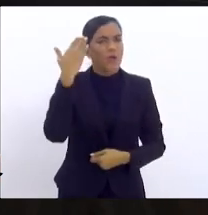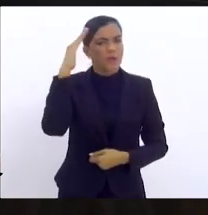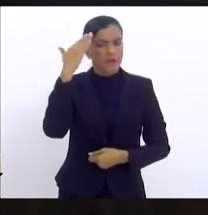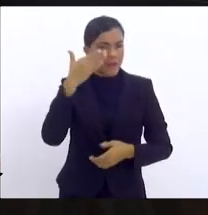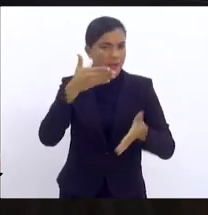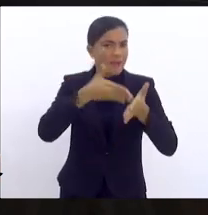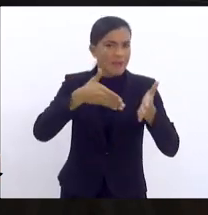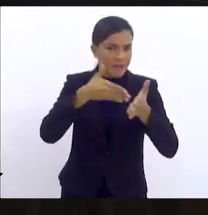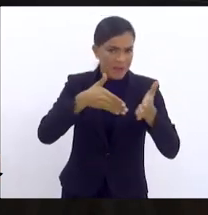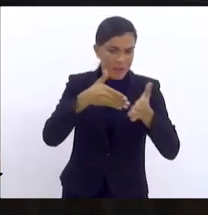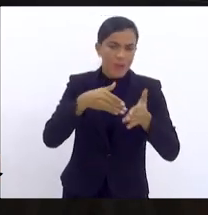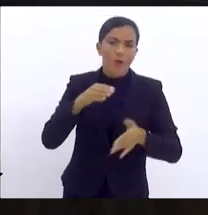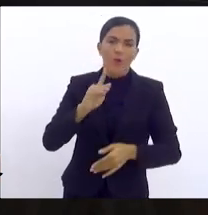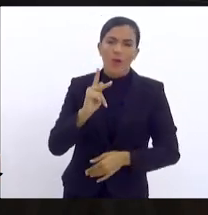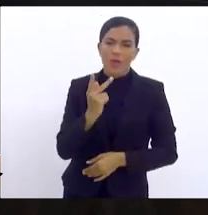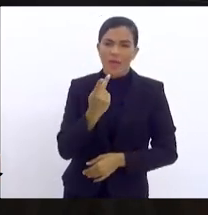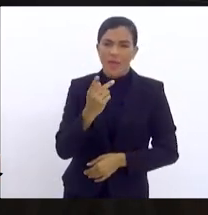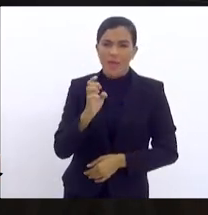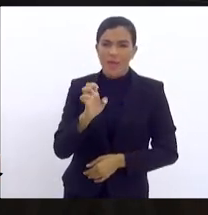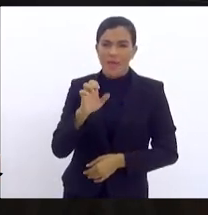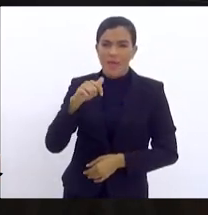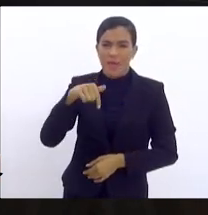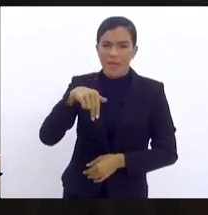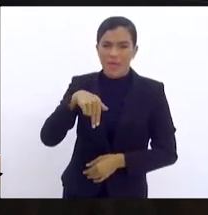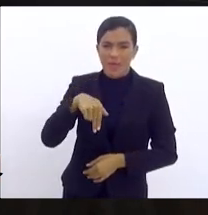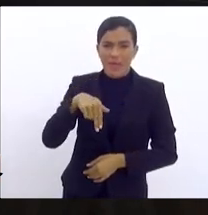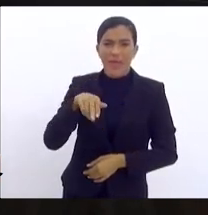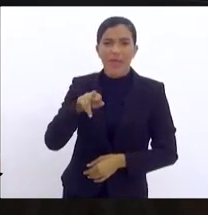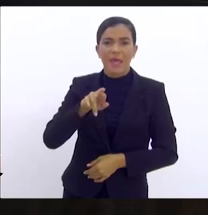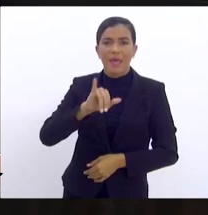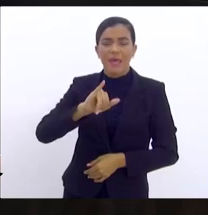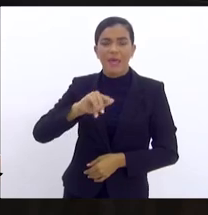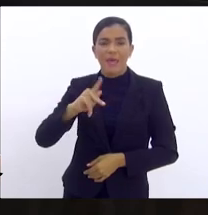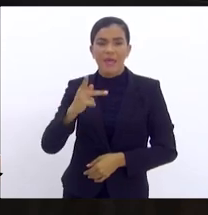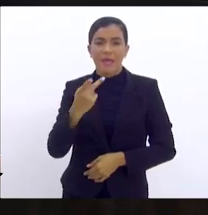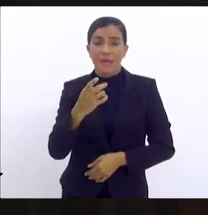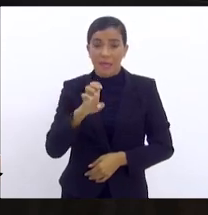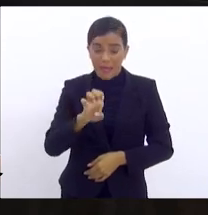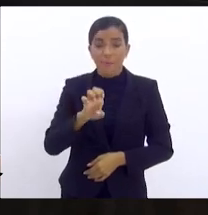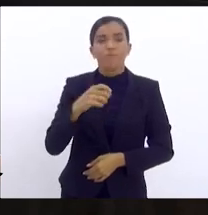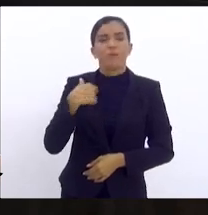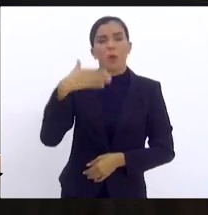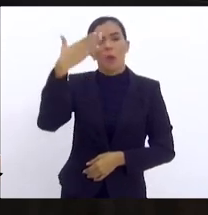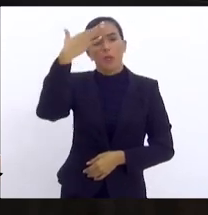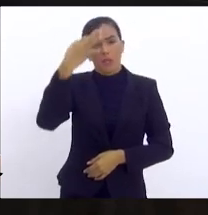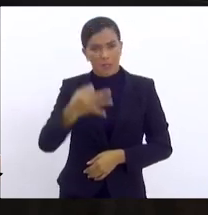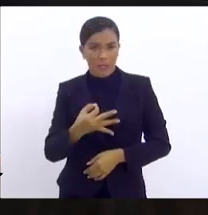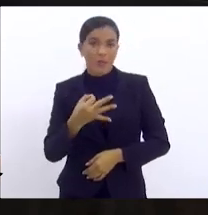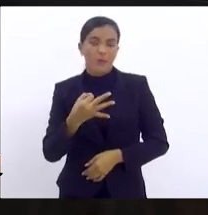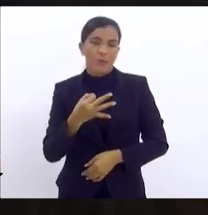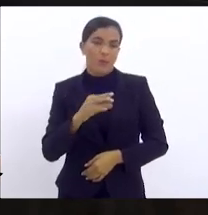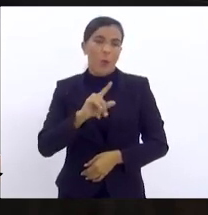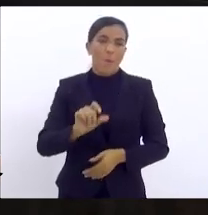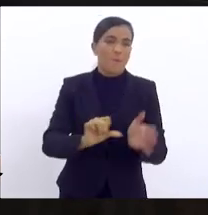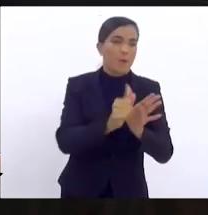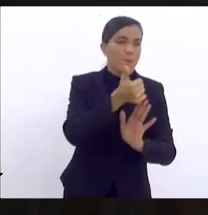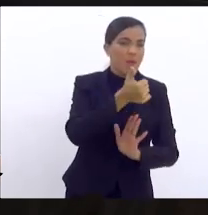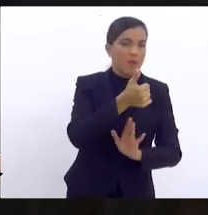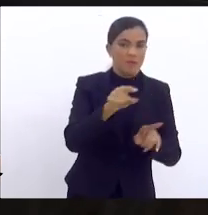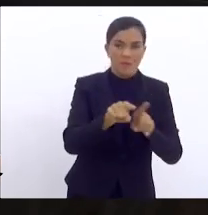Coronel Henrique como não dos outros também que passaram e não é o último não será o não é o Primeiro nem será o último a ter dificuldade